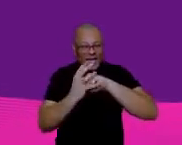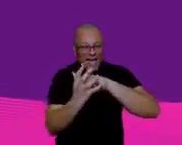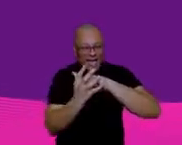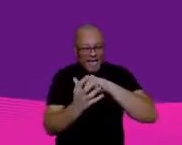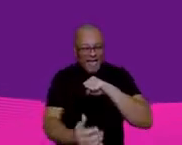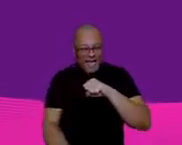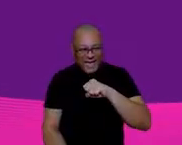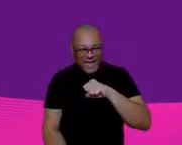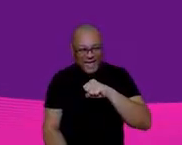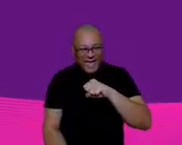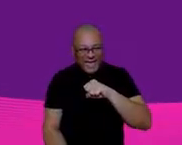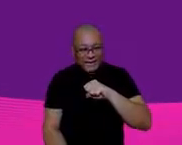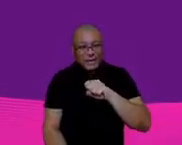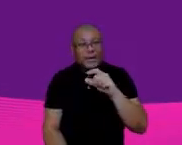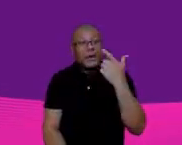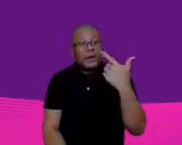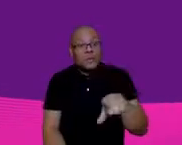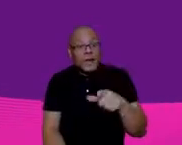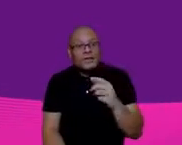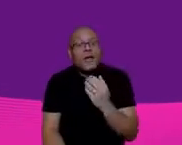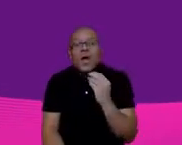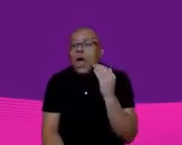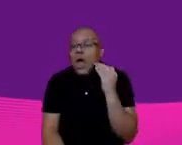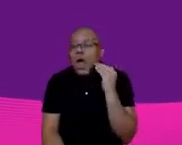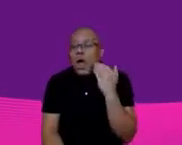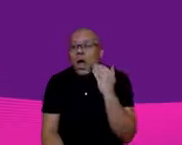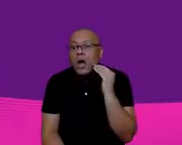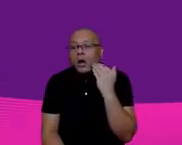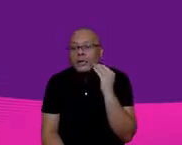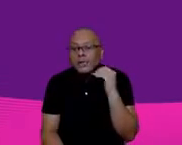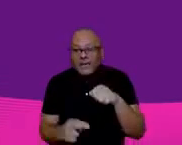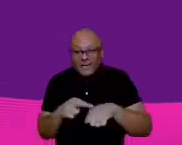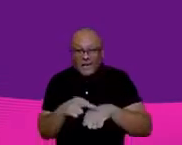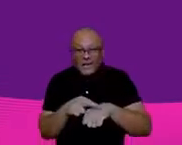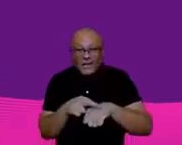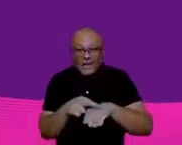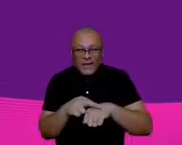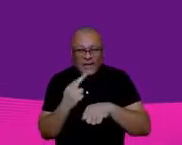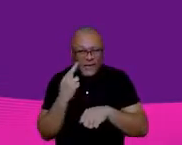E aqui em rosa, nós temos a área nativa.